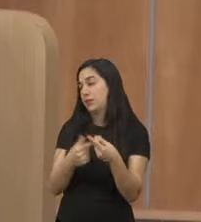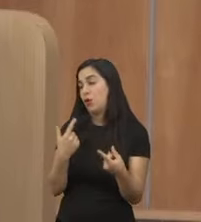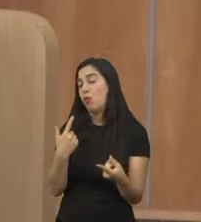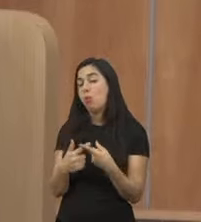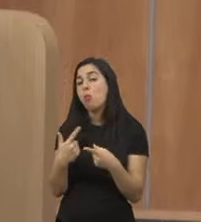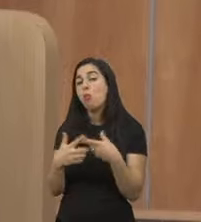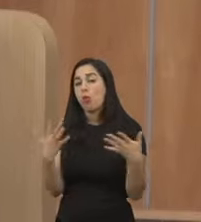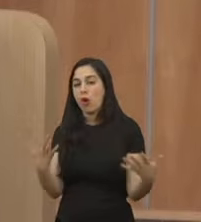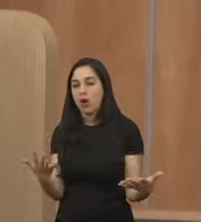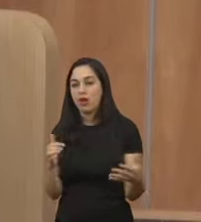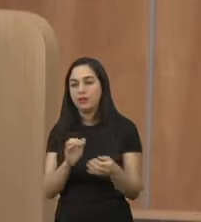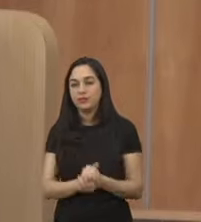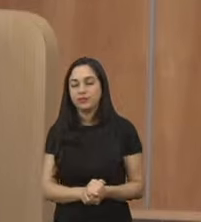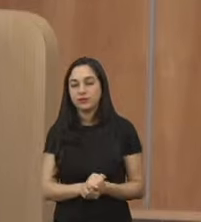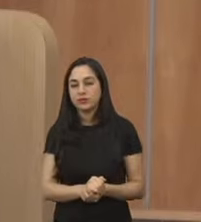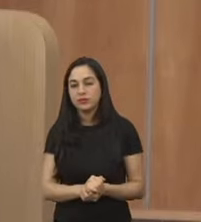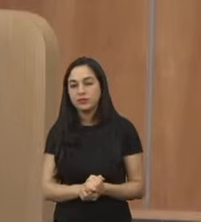porque